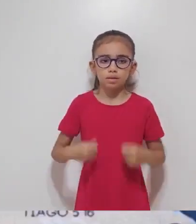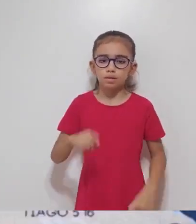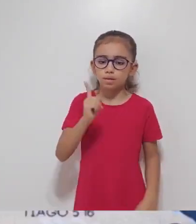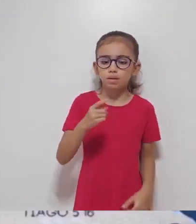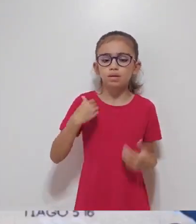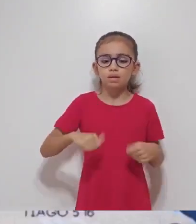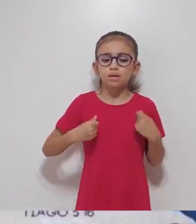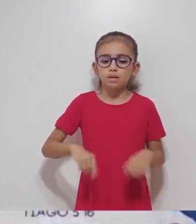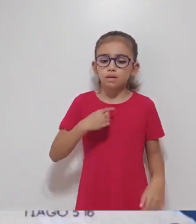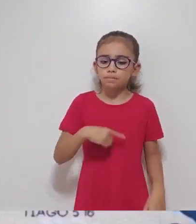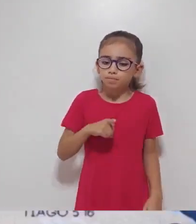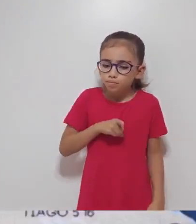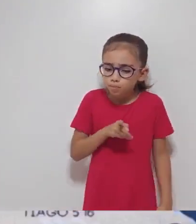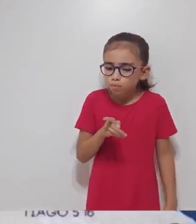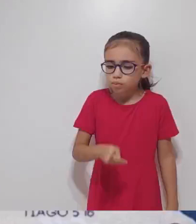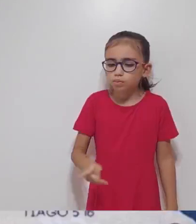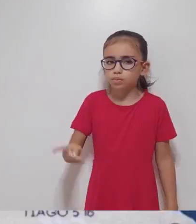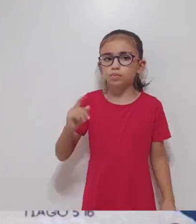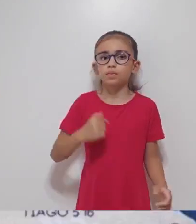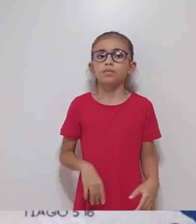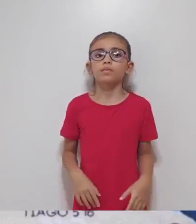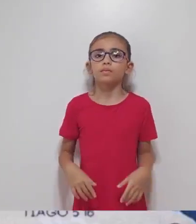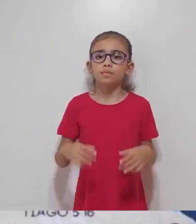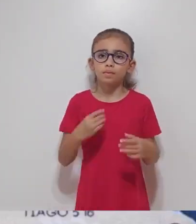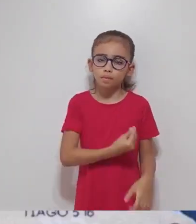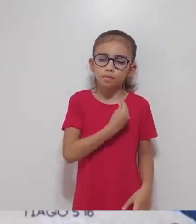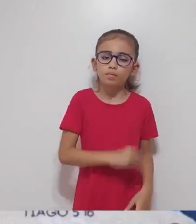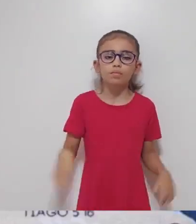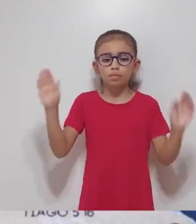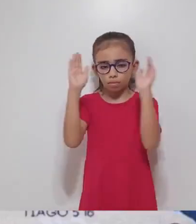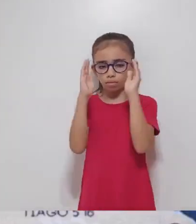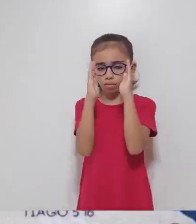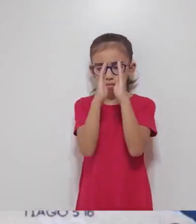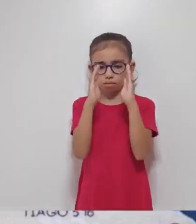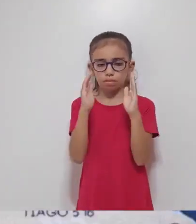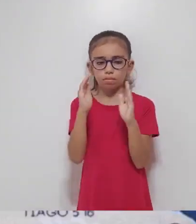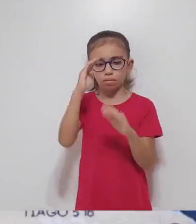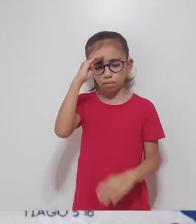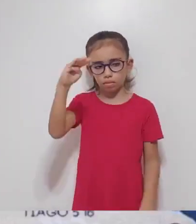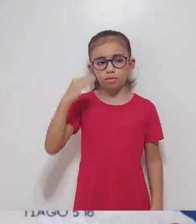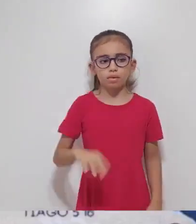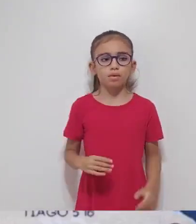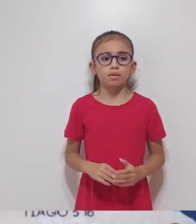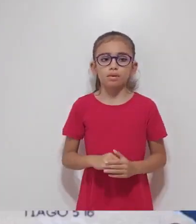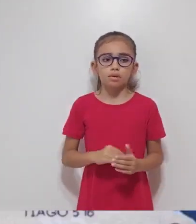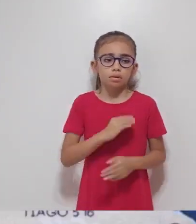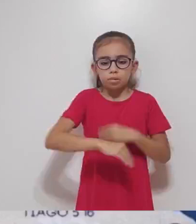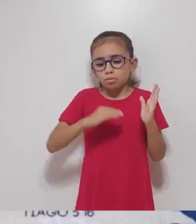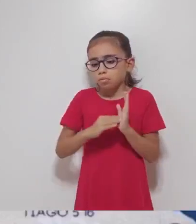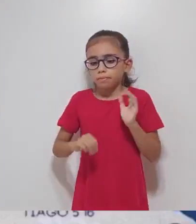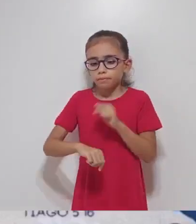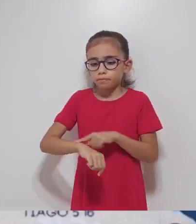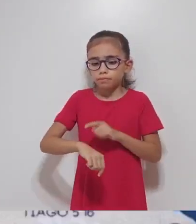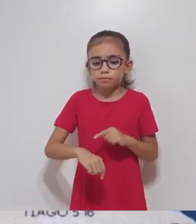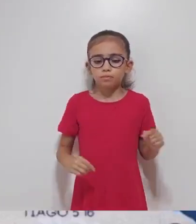precisa, eu preciso decidir ter uma vida de obediência a Deus, na certeza de que em qualquer momento, em qualquer situação que